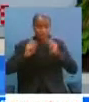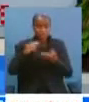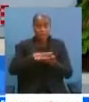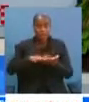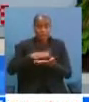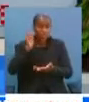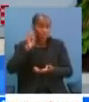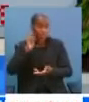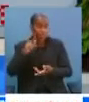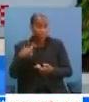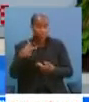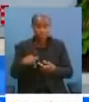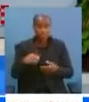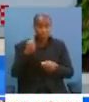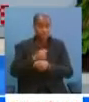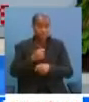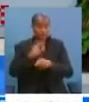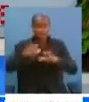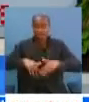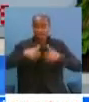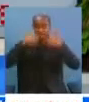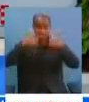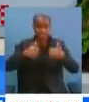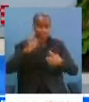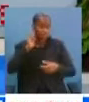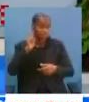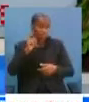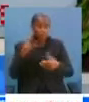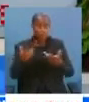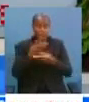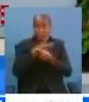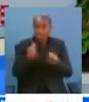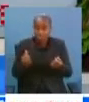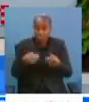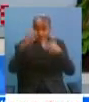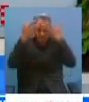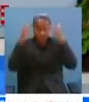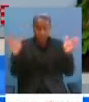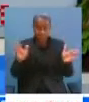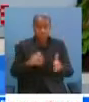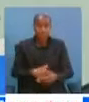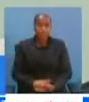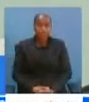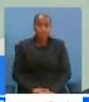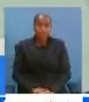base fundamental onde se assenta o exercício da cidadania essencial para a consolidação da democracia.